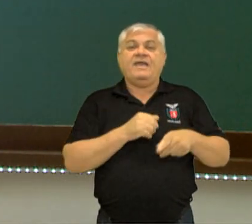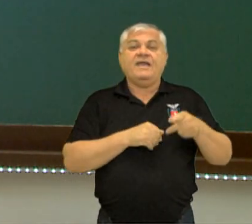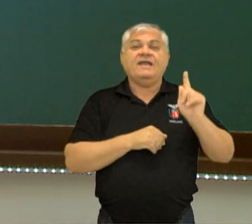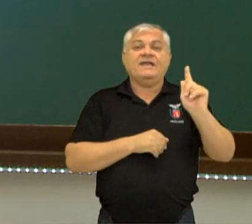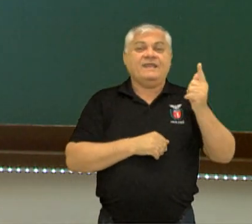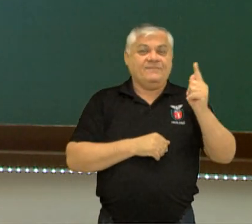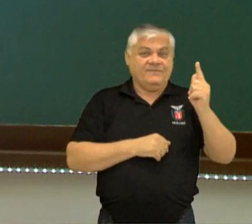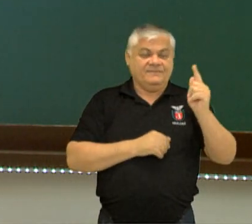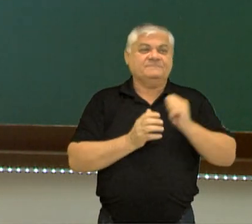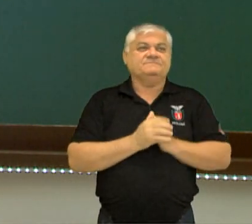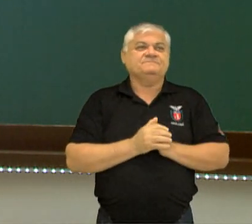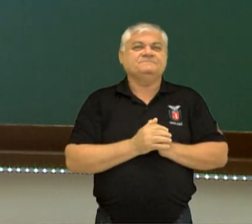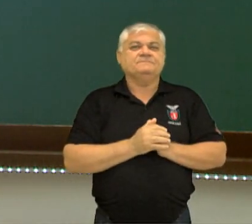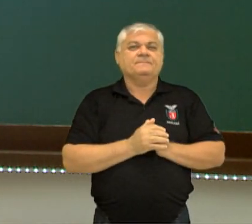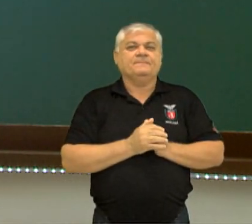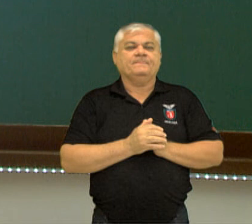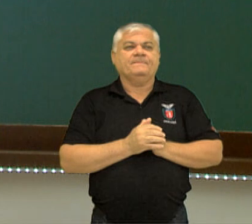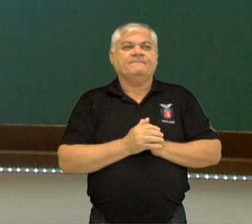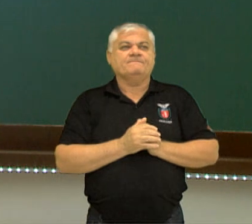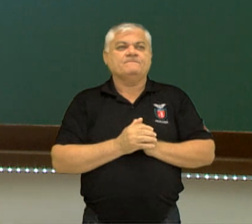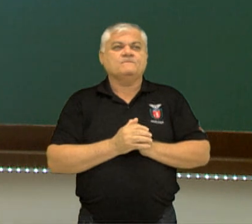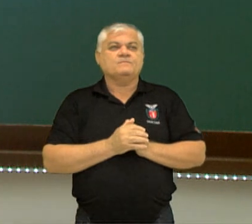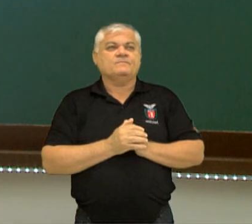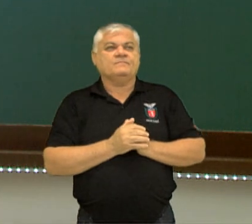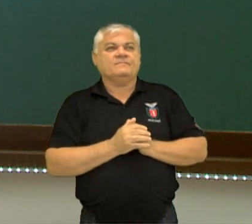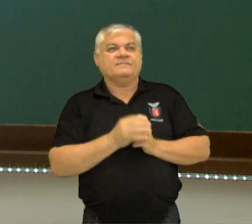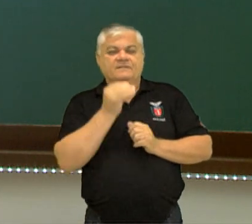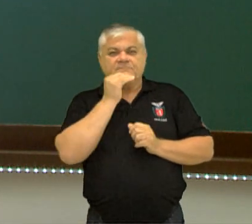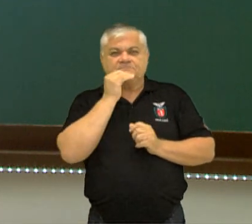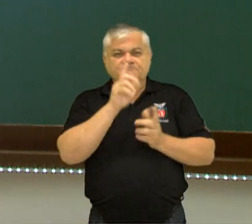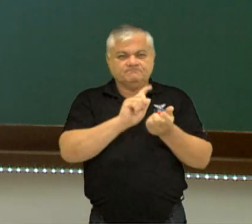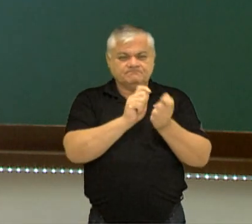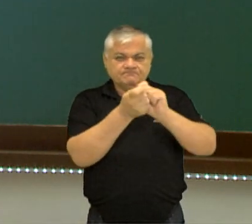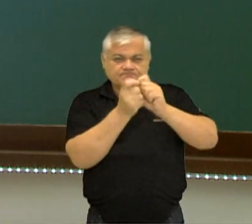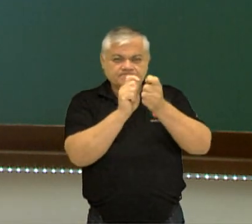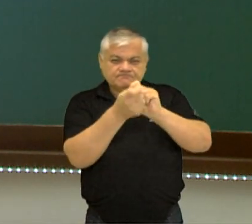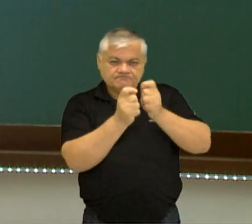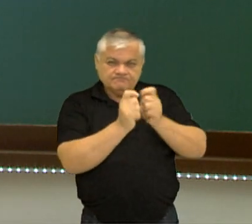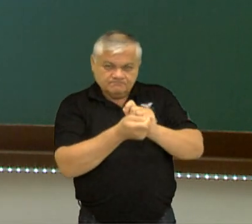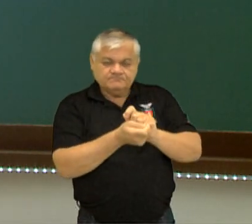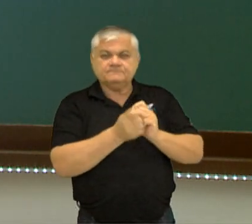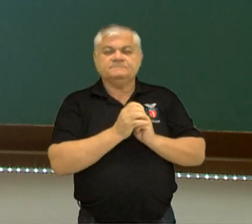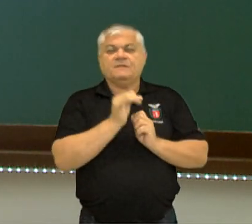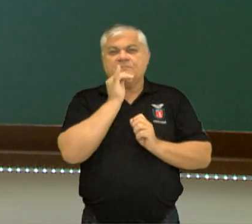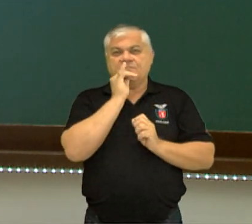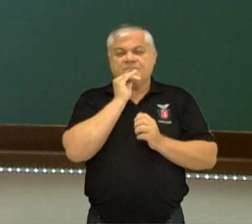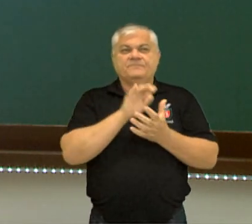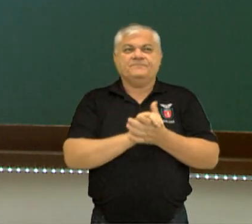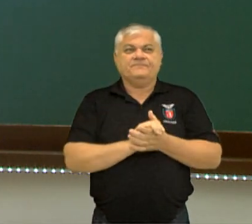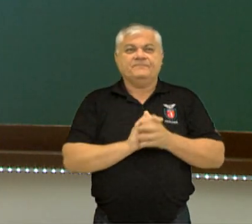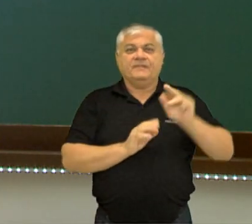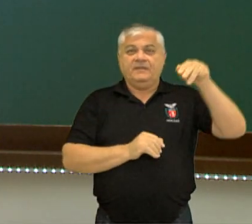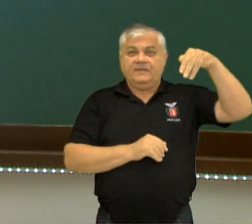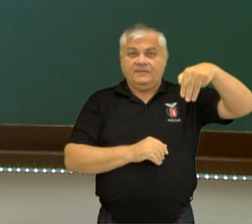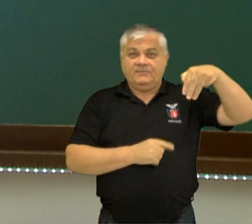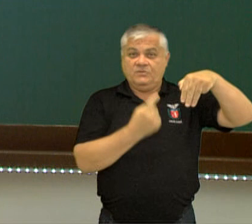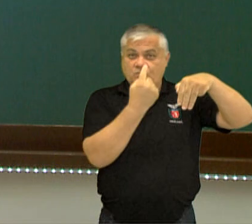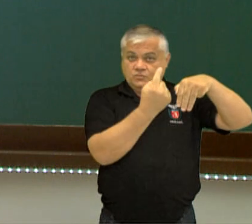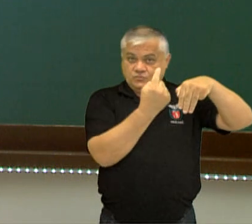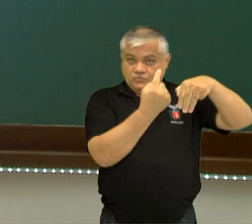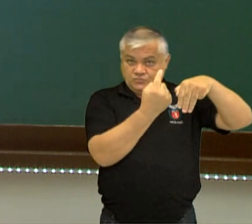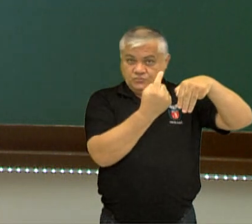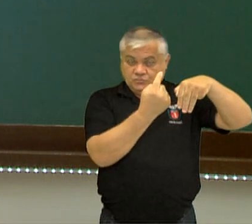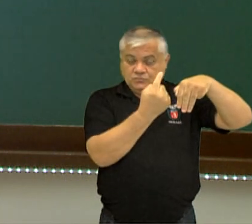por Celsius. E pessoal, então eu ajustei, fiz esse ajuste com as unidades. Eu tenho a temperatura da massa